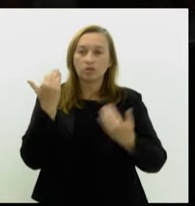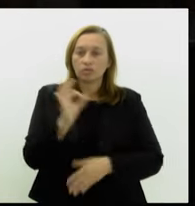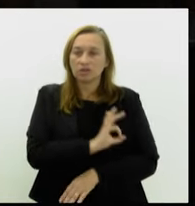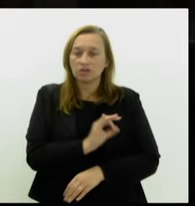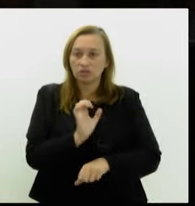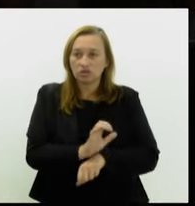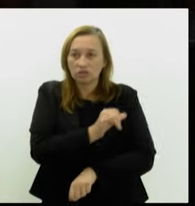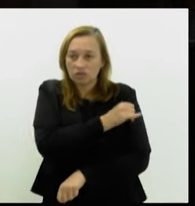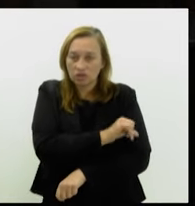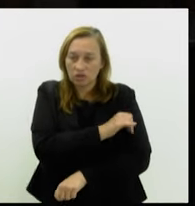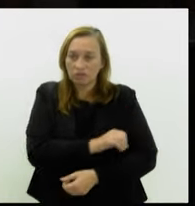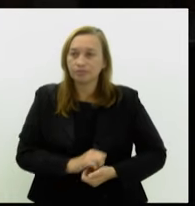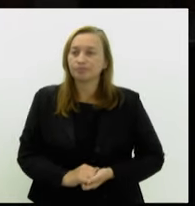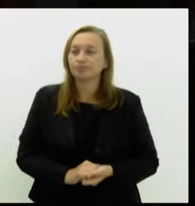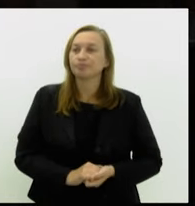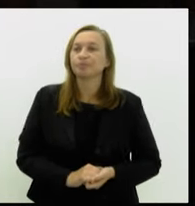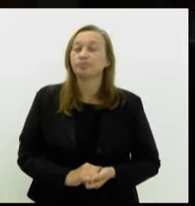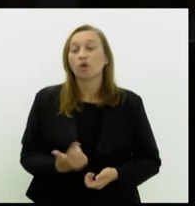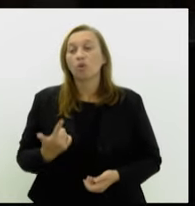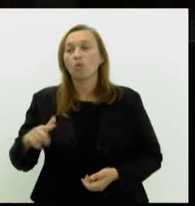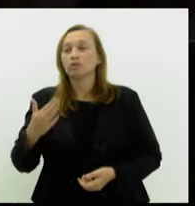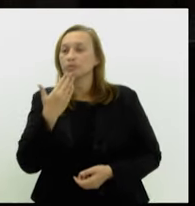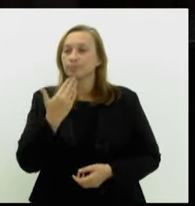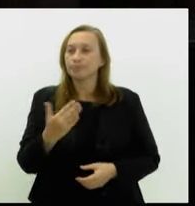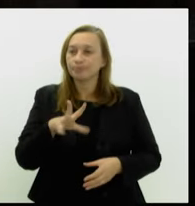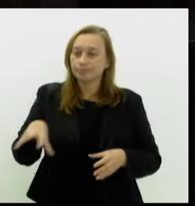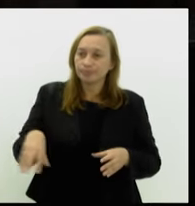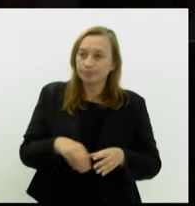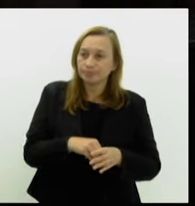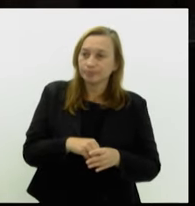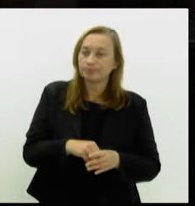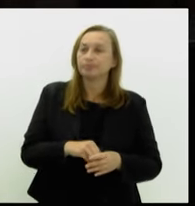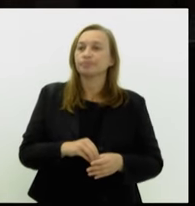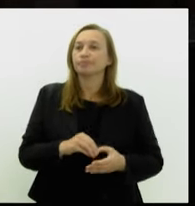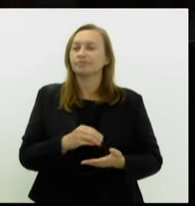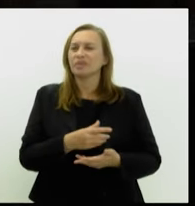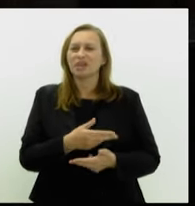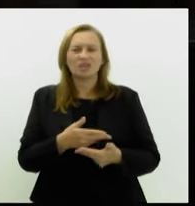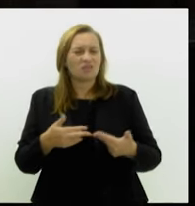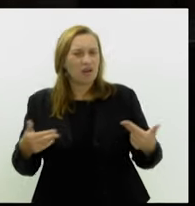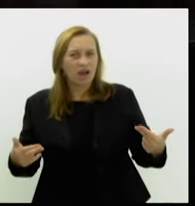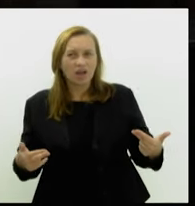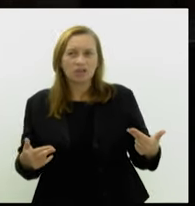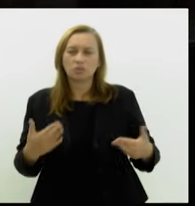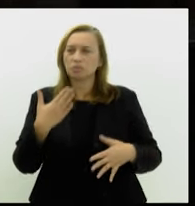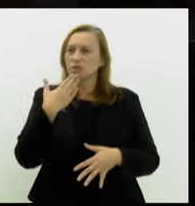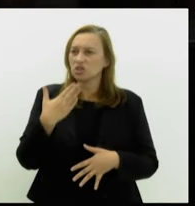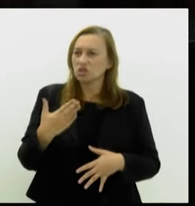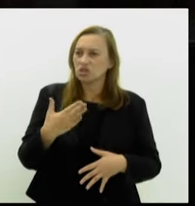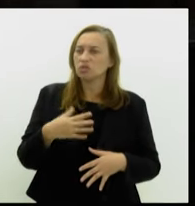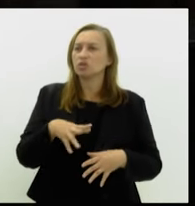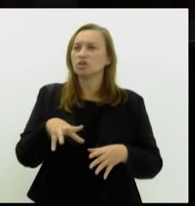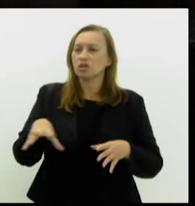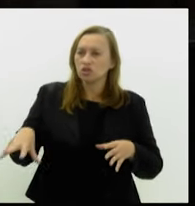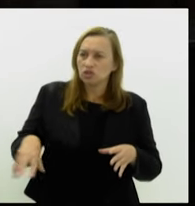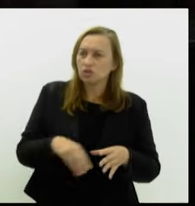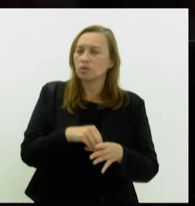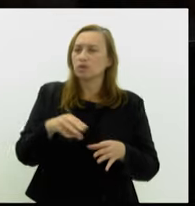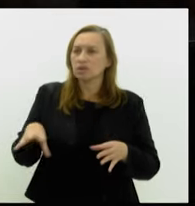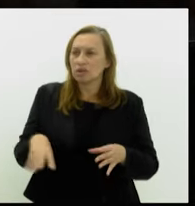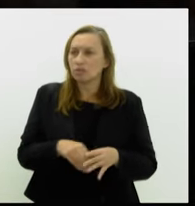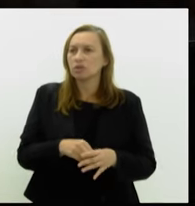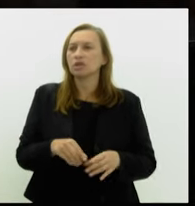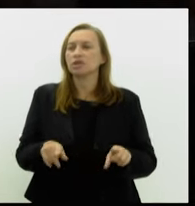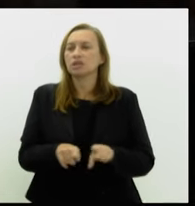estado do Rio de Janeiro. Outro pedido de inclusão, enfim, dentre tantos pedidos de inclusão, a gente